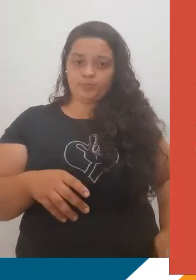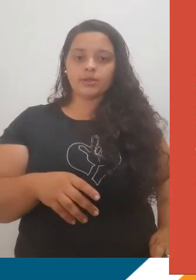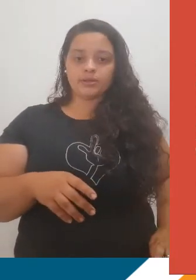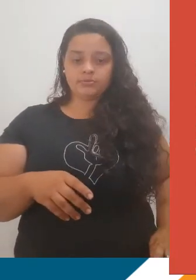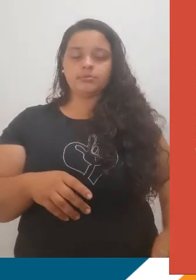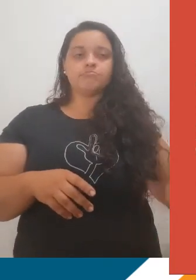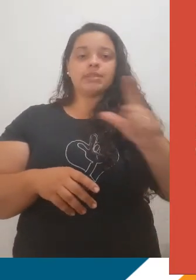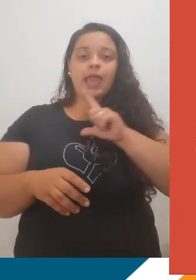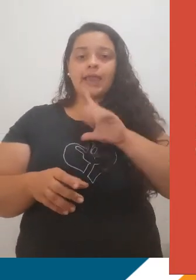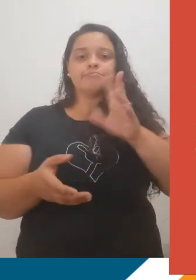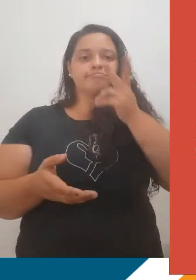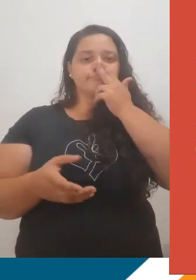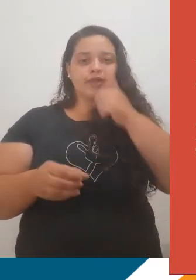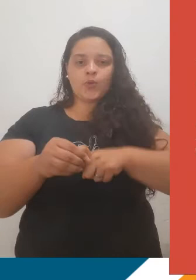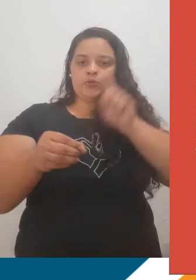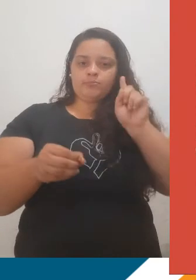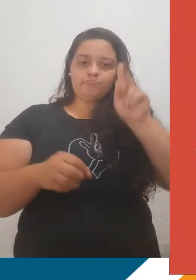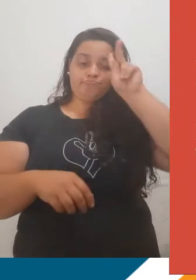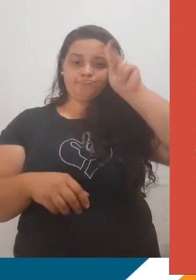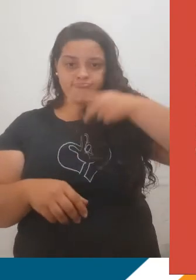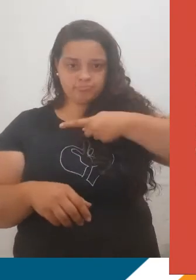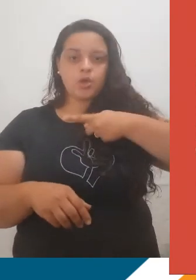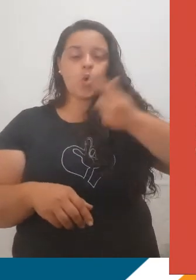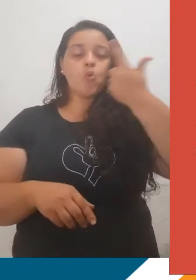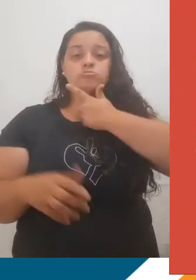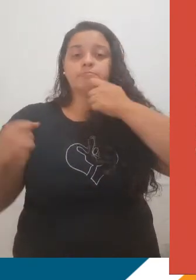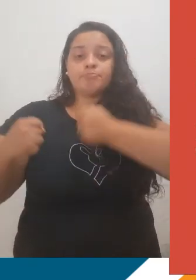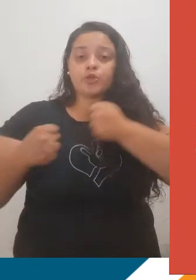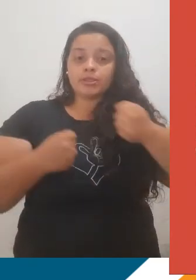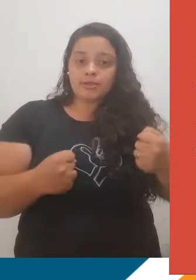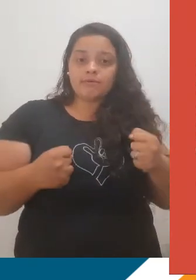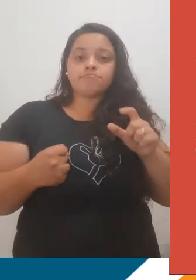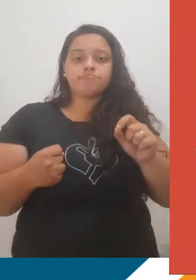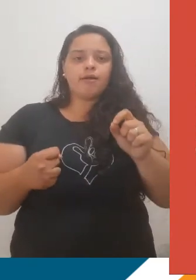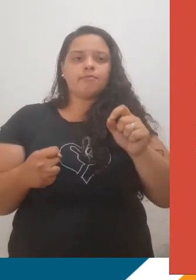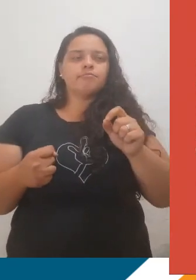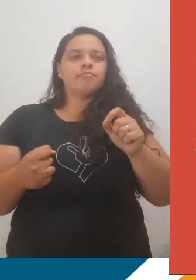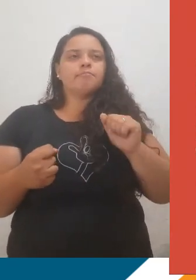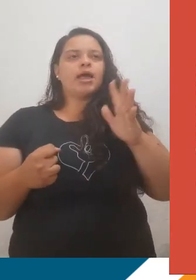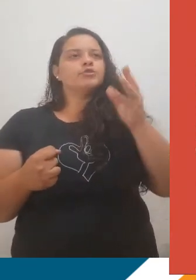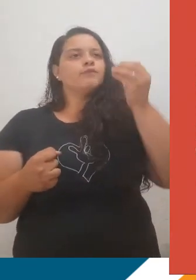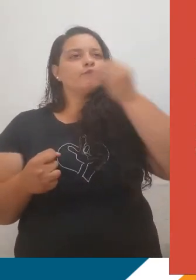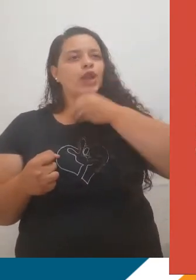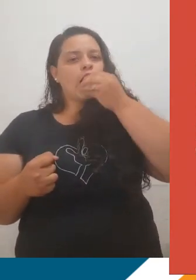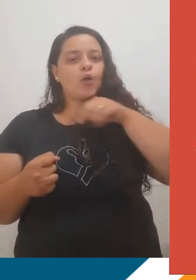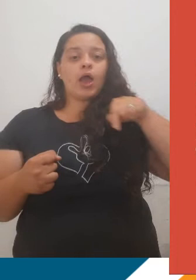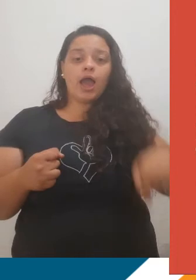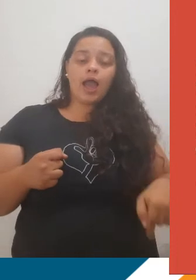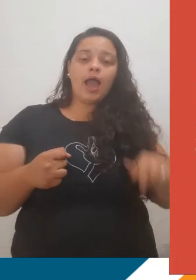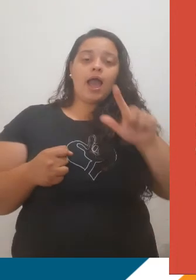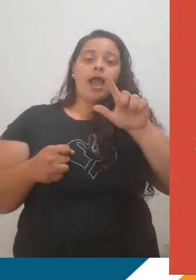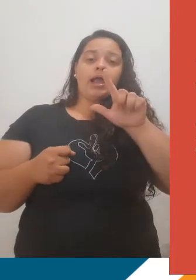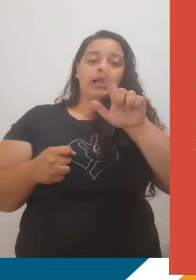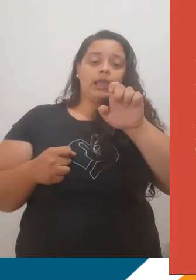alguma autonomia para os estados, que tem um poder executivo mais fraco perto do poder legislativo.